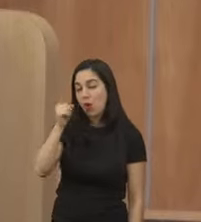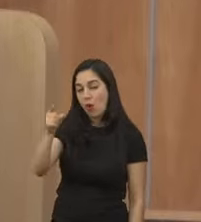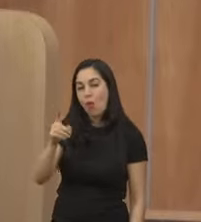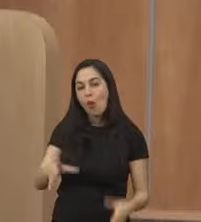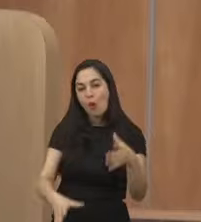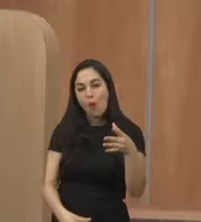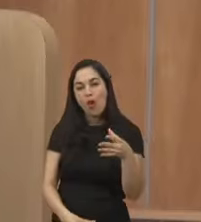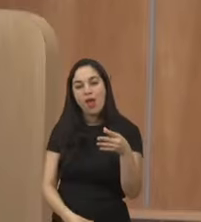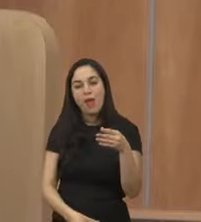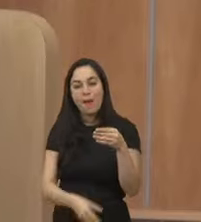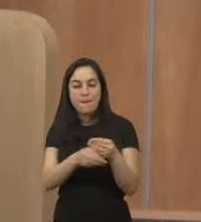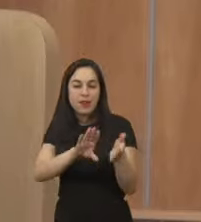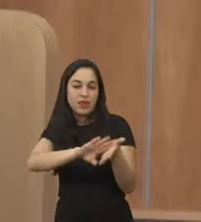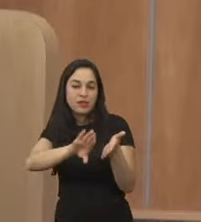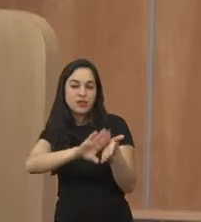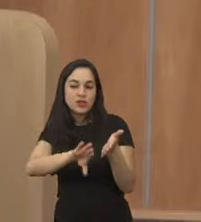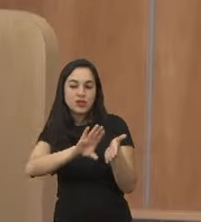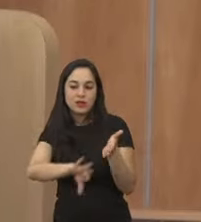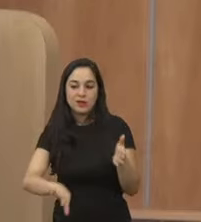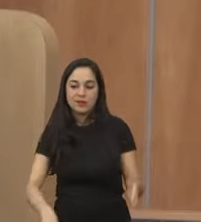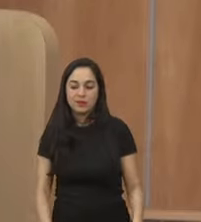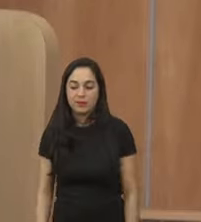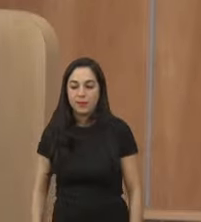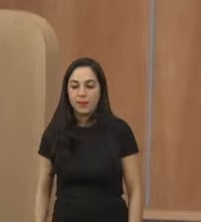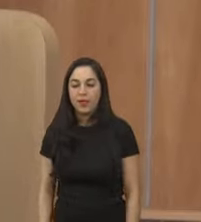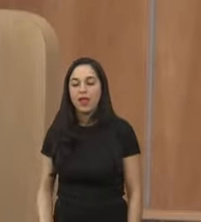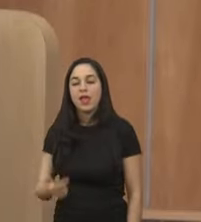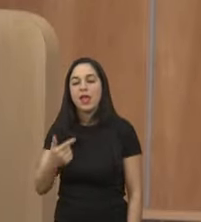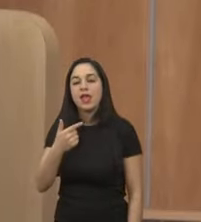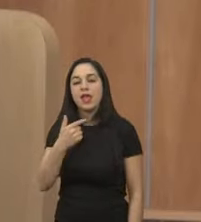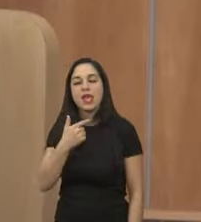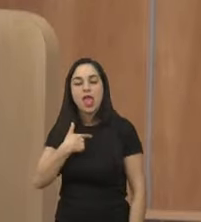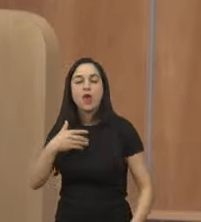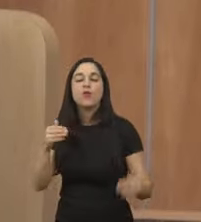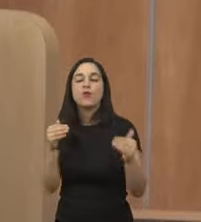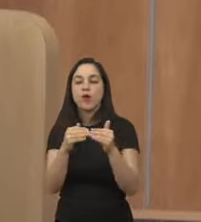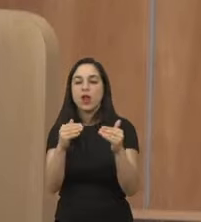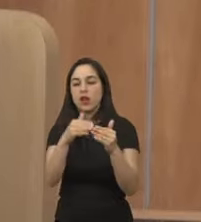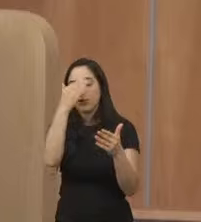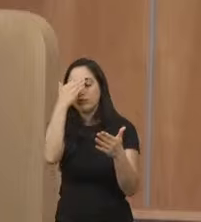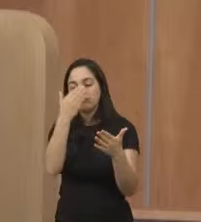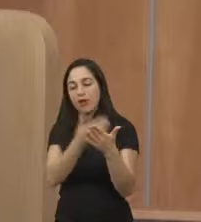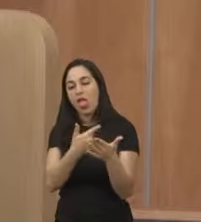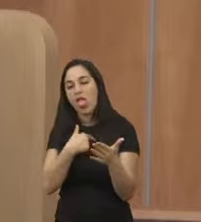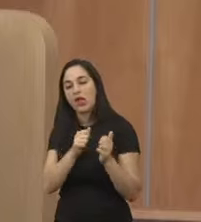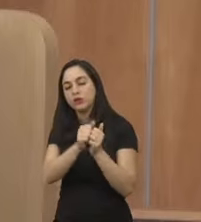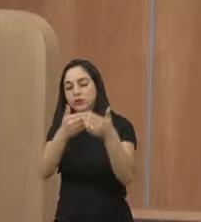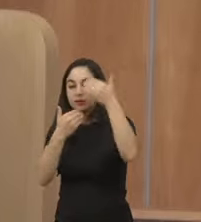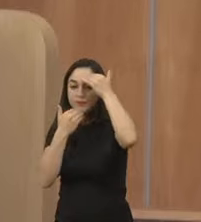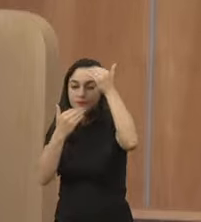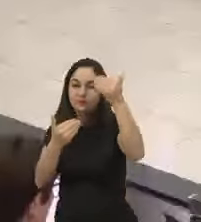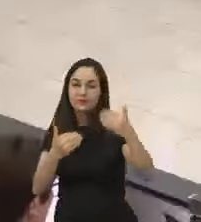dele. E vamos para cima, gente, ó, sou favorável a vocês e conte com esse vereador. Muito obrigado.